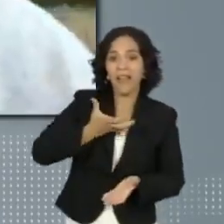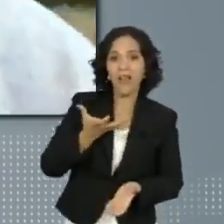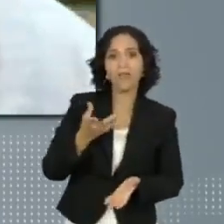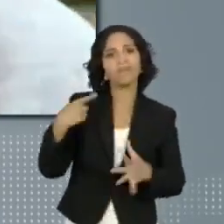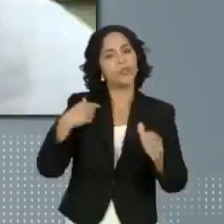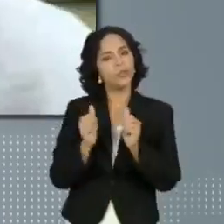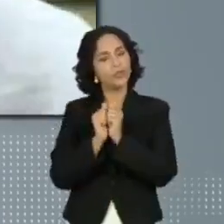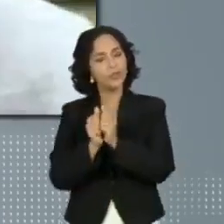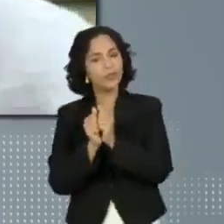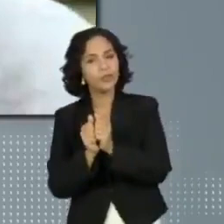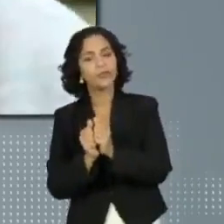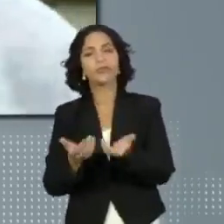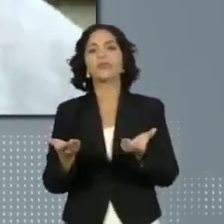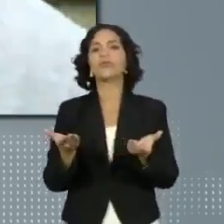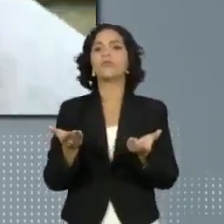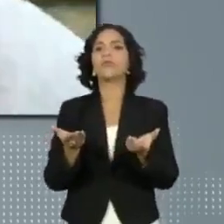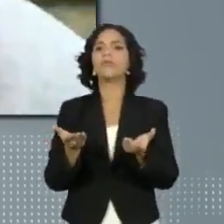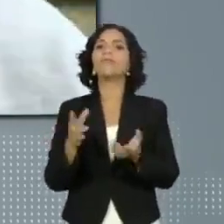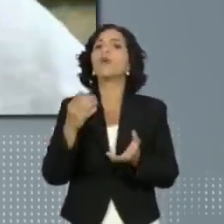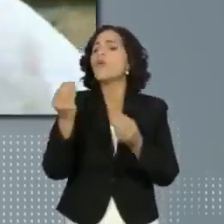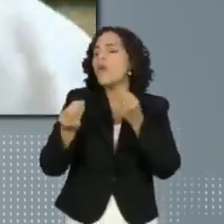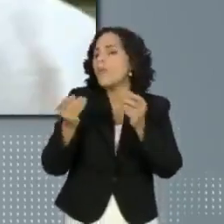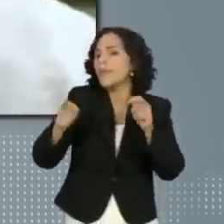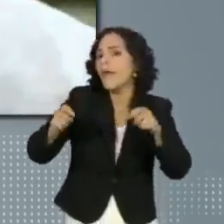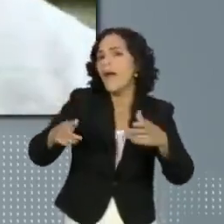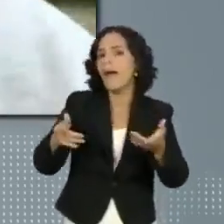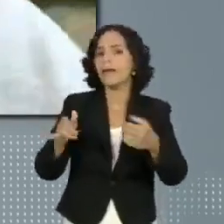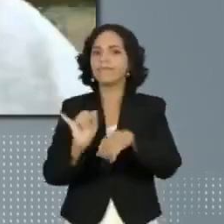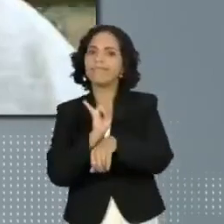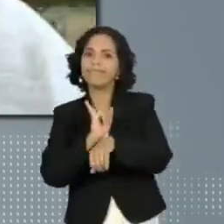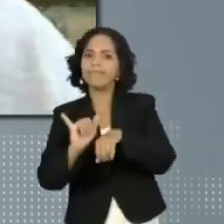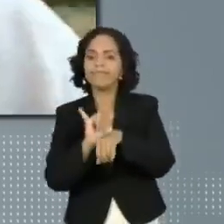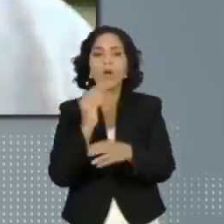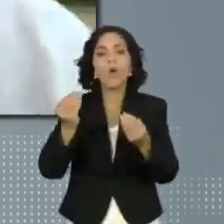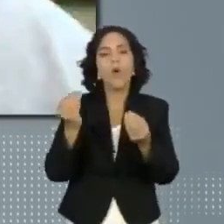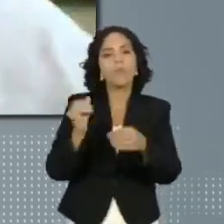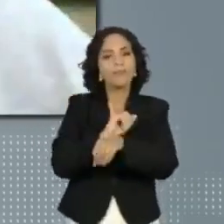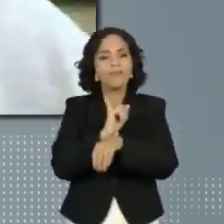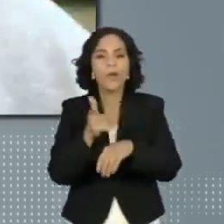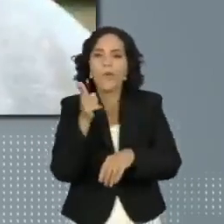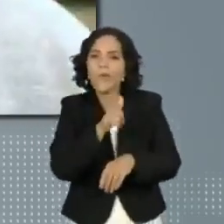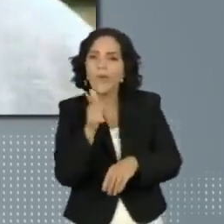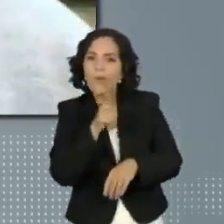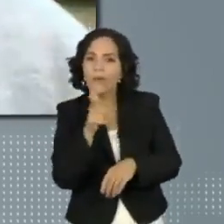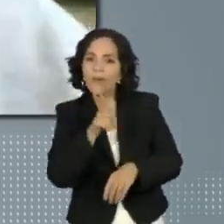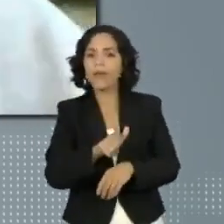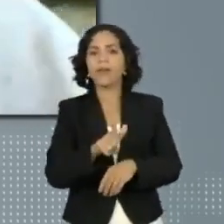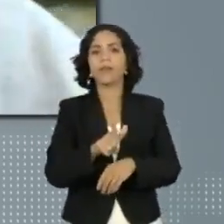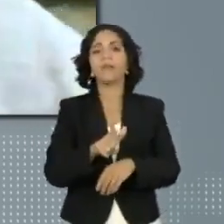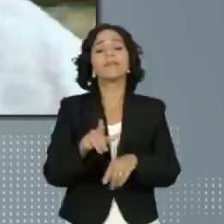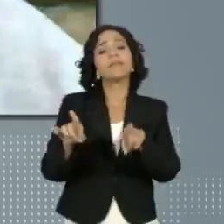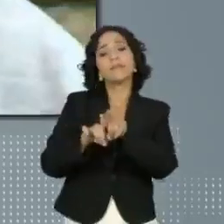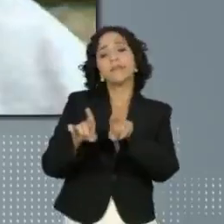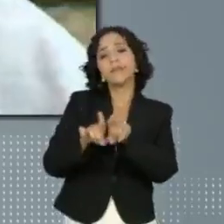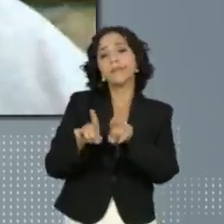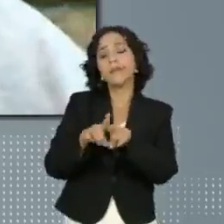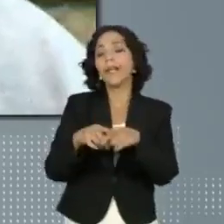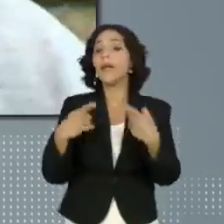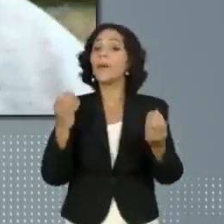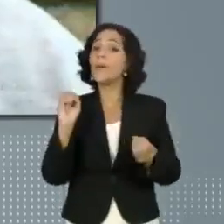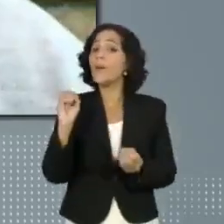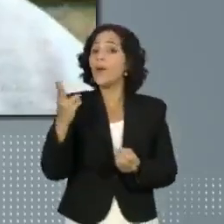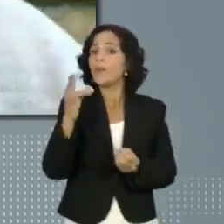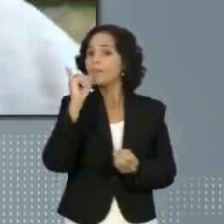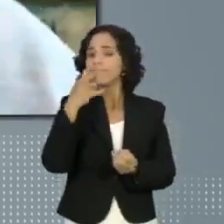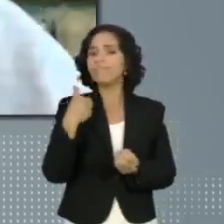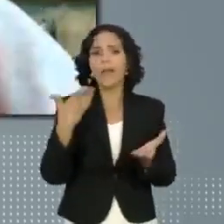passar juntos em que termos, em que medidas vamos tomar, ou então a gente, vamos dizer assim,